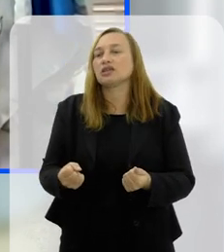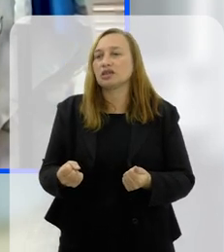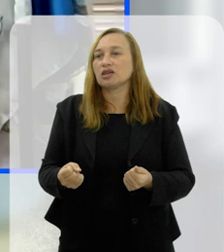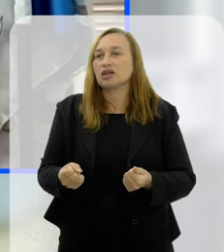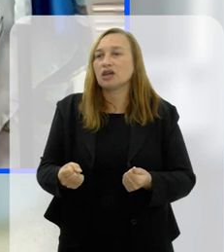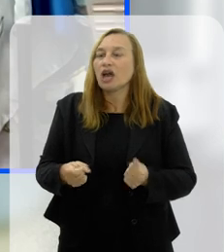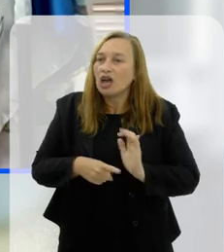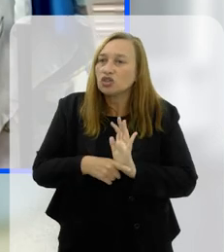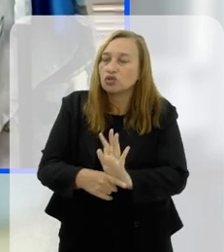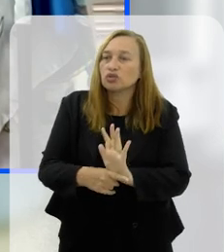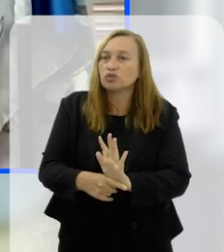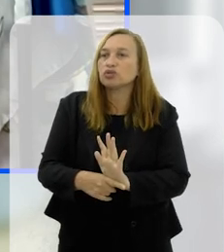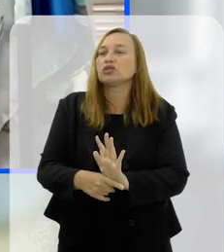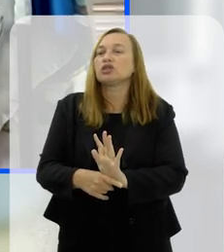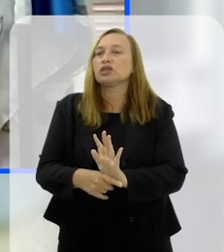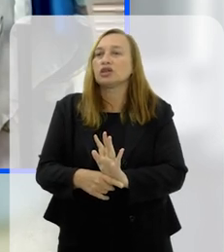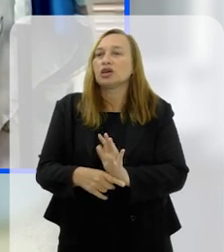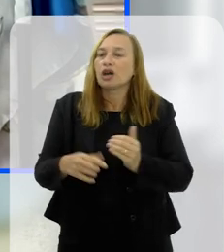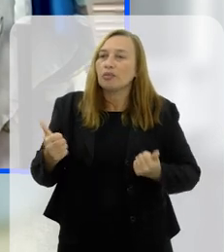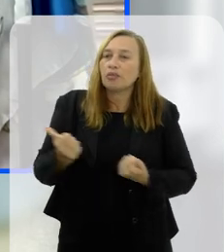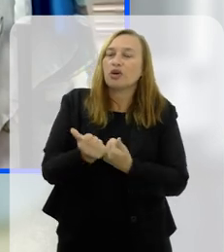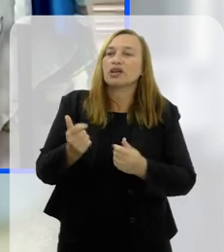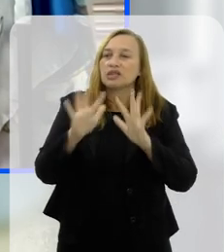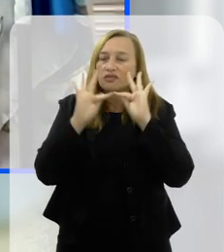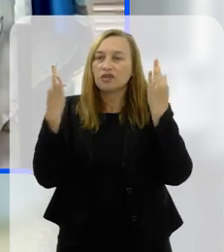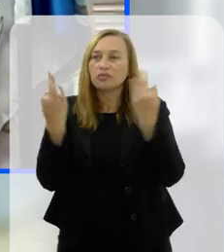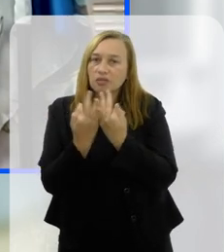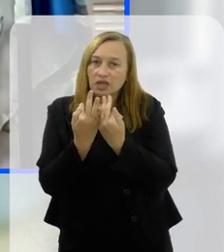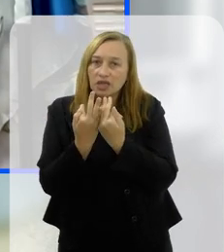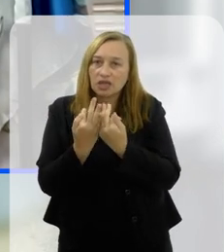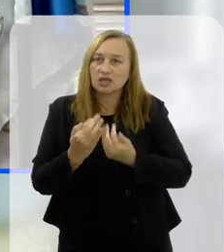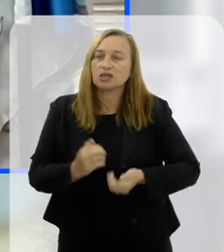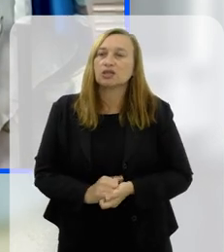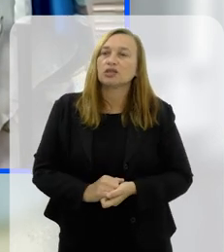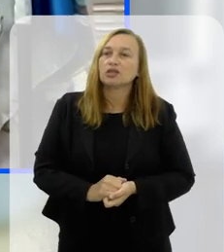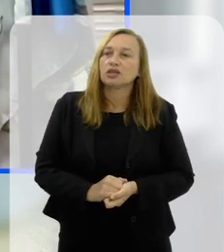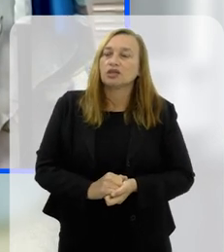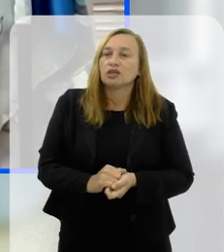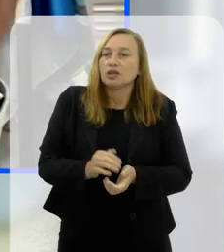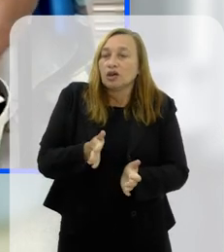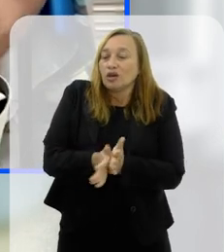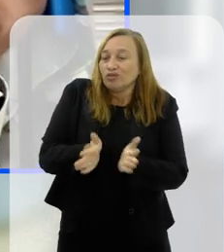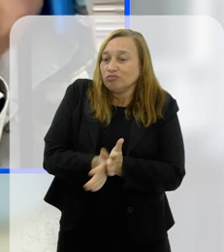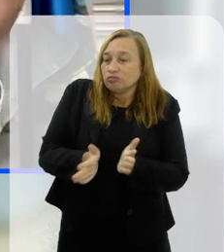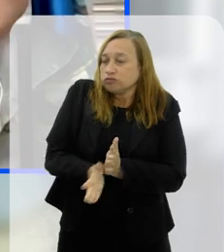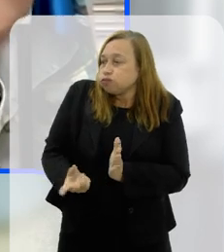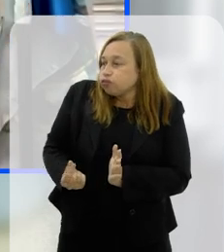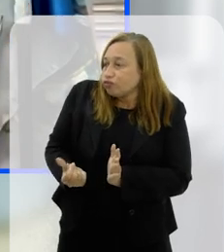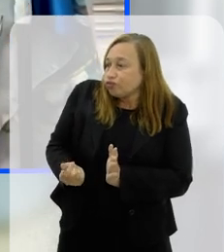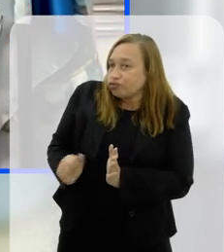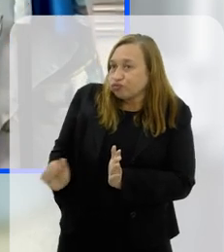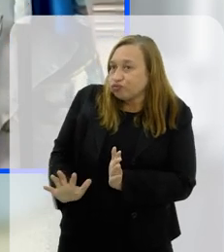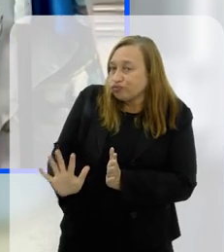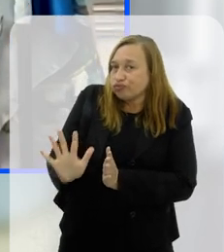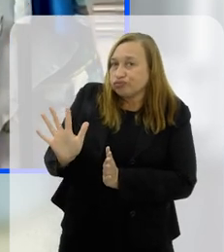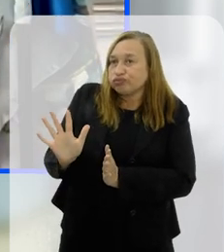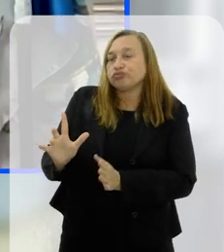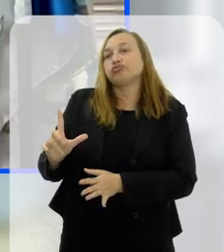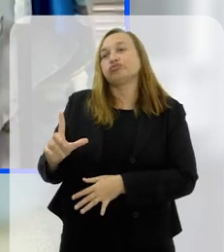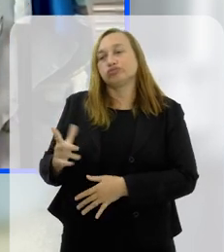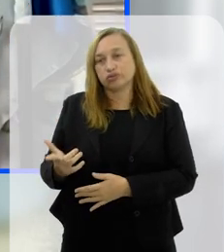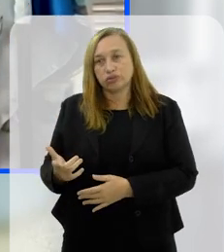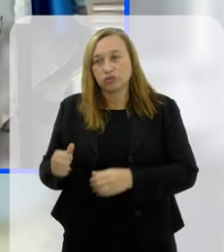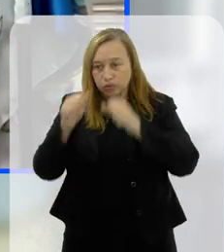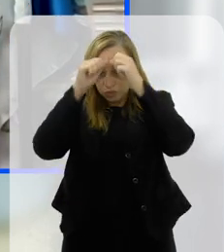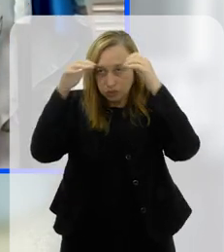certo para que possa ajudar a essas essas famílias que asas famílias é um custo muito altíssimo o custo de manter uma